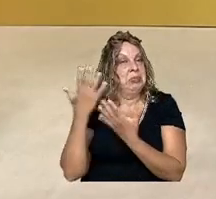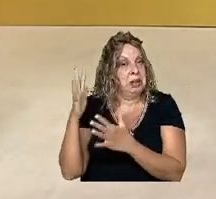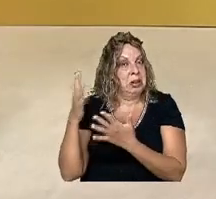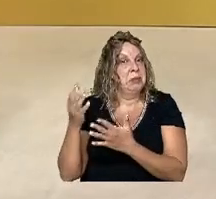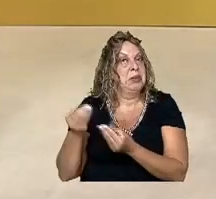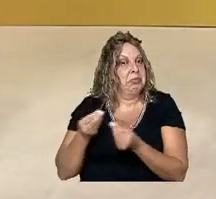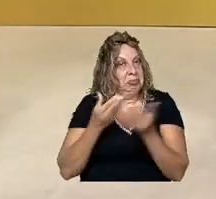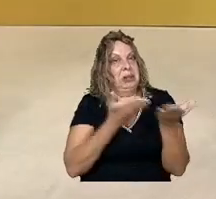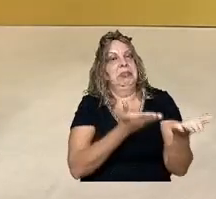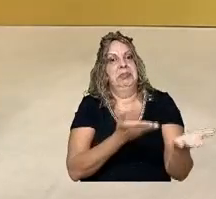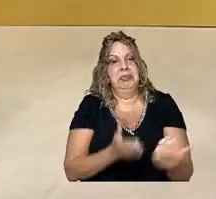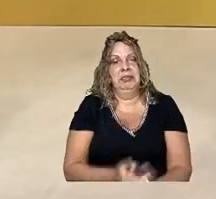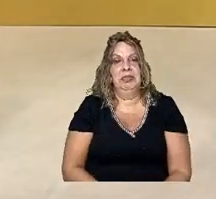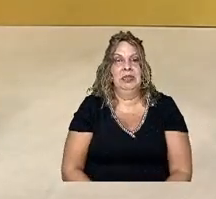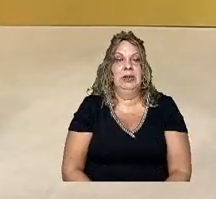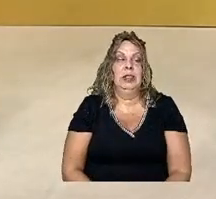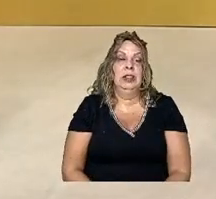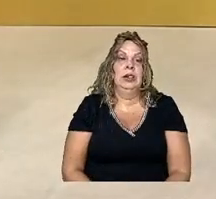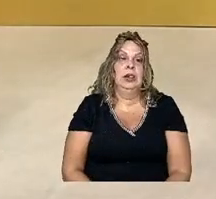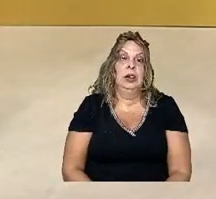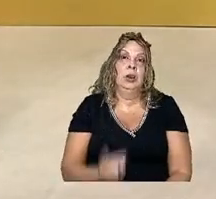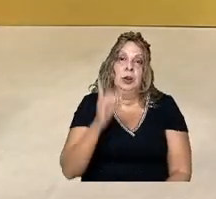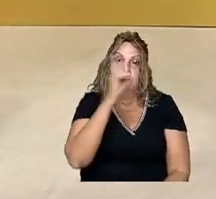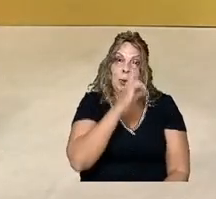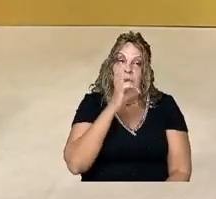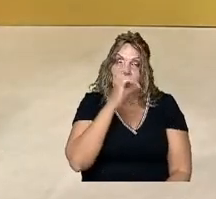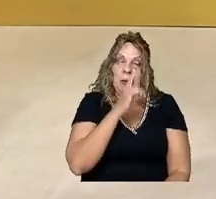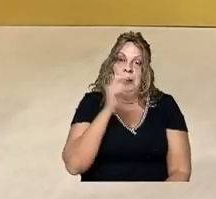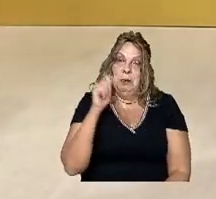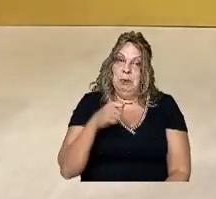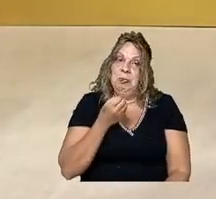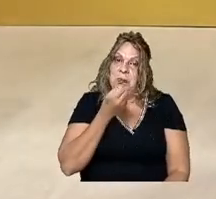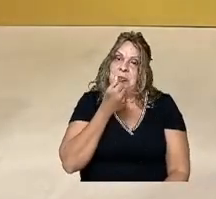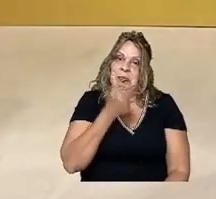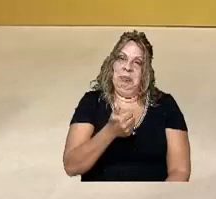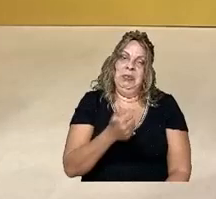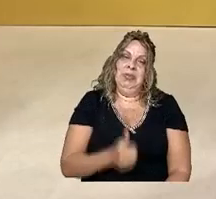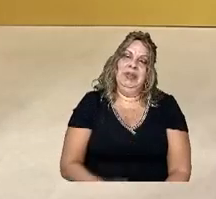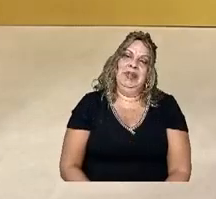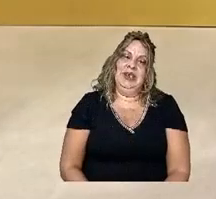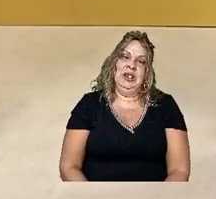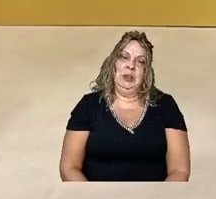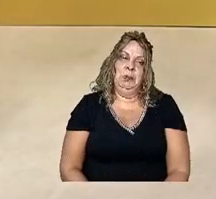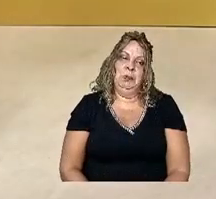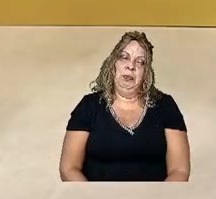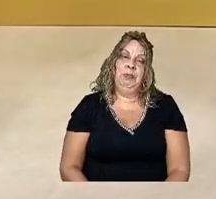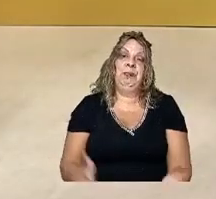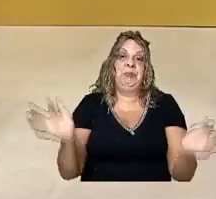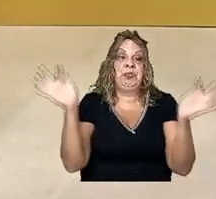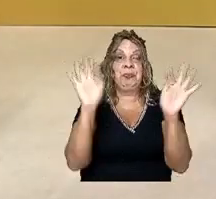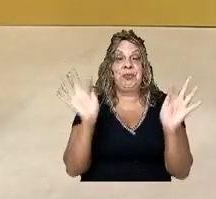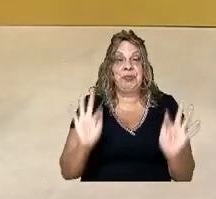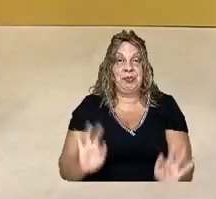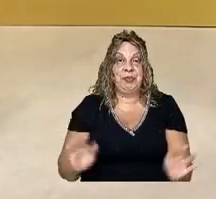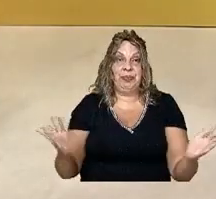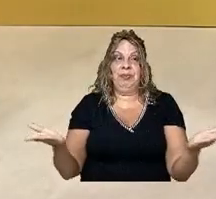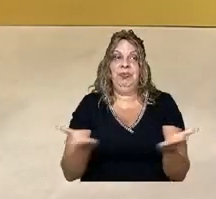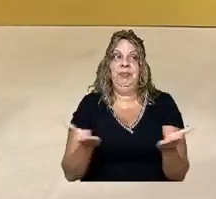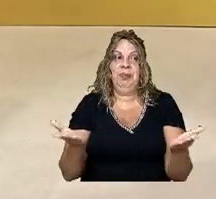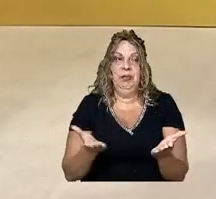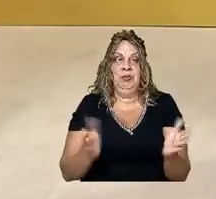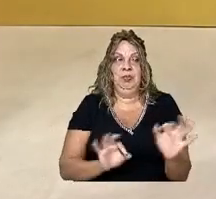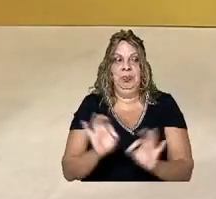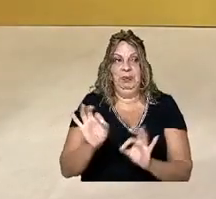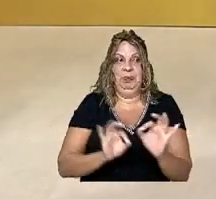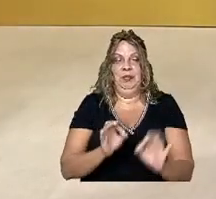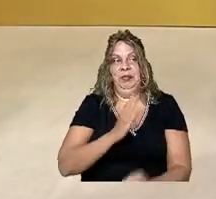Domingão tá bom demais, mas pode ficar melhor ainda, tenho certeza. Absoluta, Jaque. Eu aposto que alguém vai ficar feliz demais agora. Então,